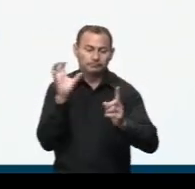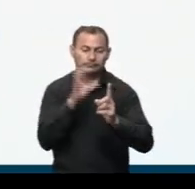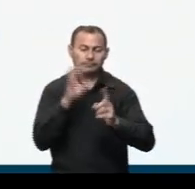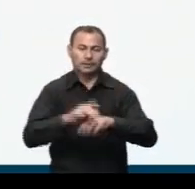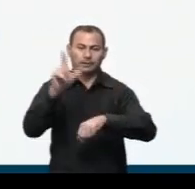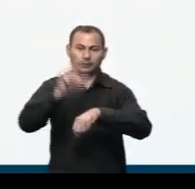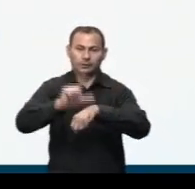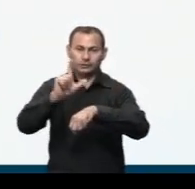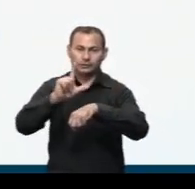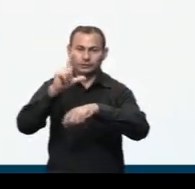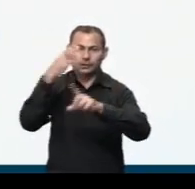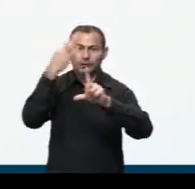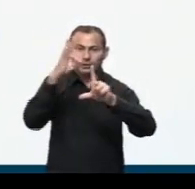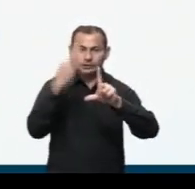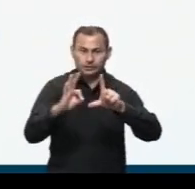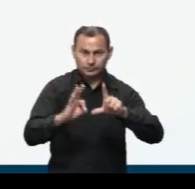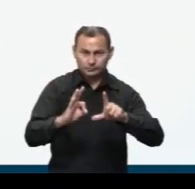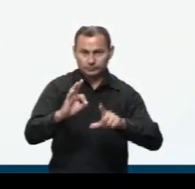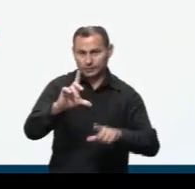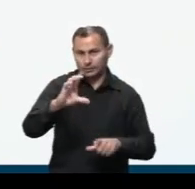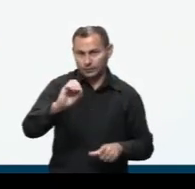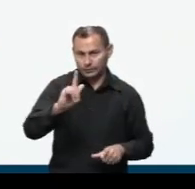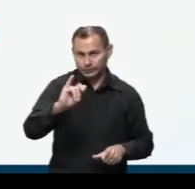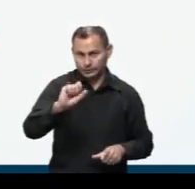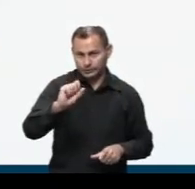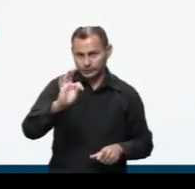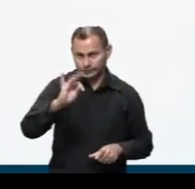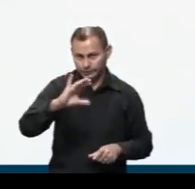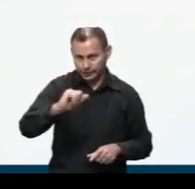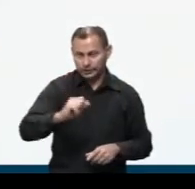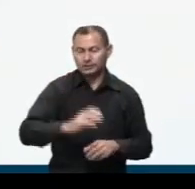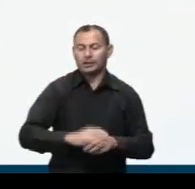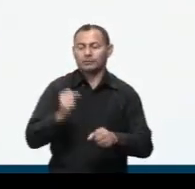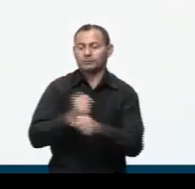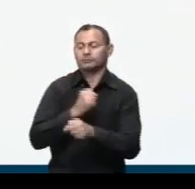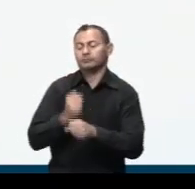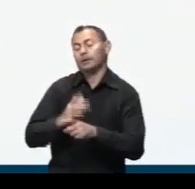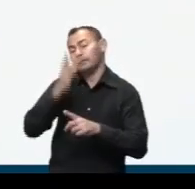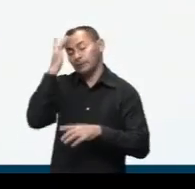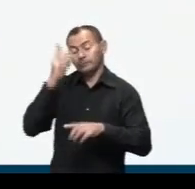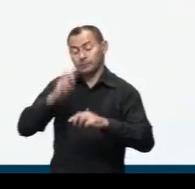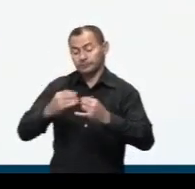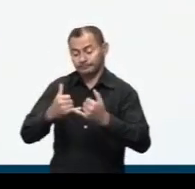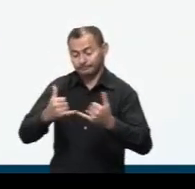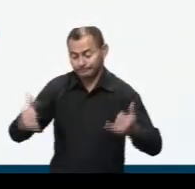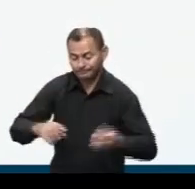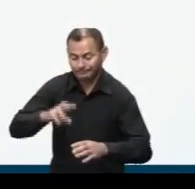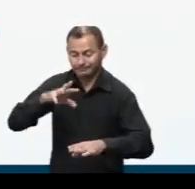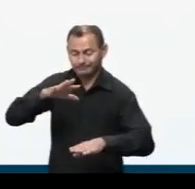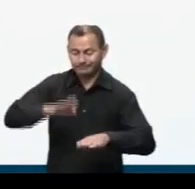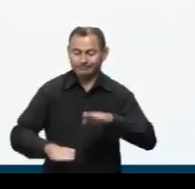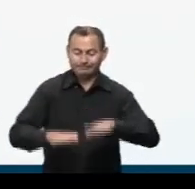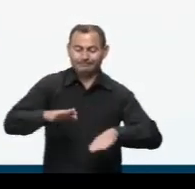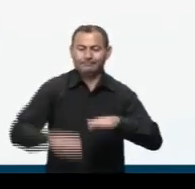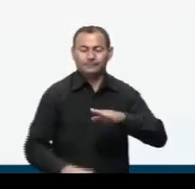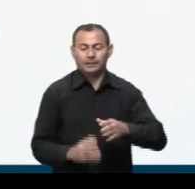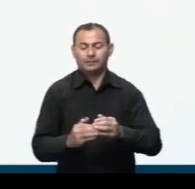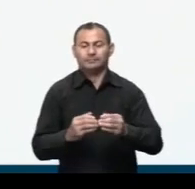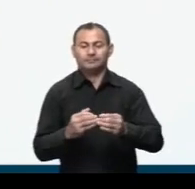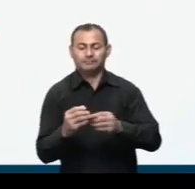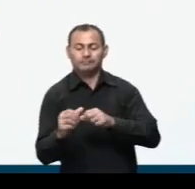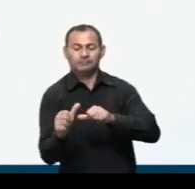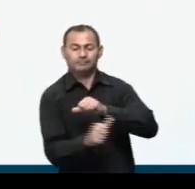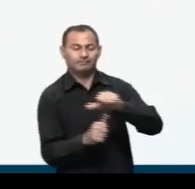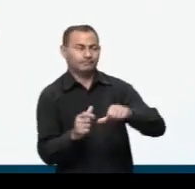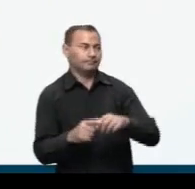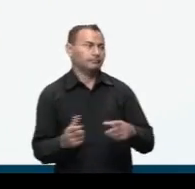na logística da obra, só que o pessoal pode acabar pisando na linha, né, desmarcando um